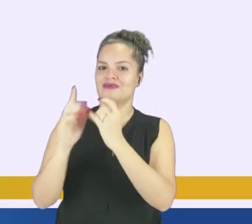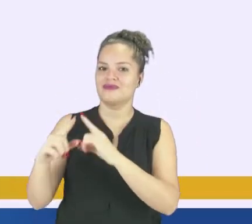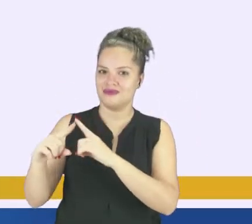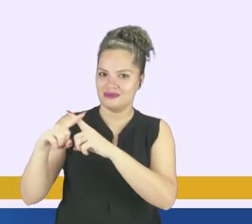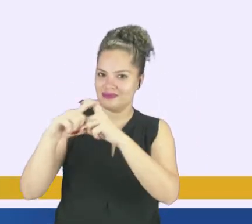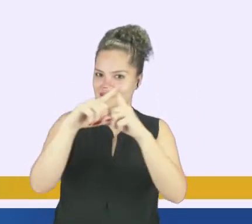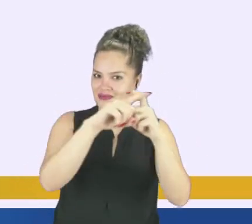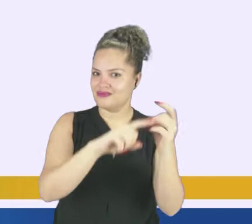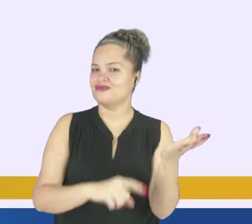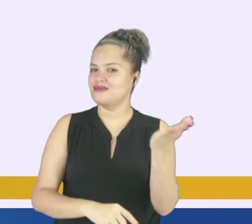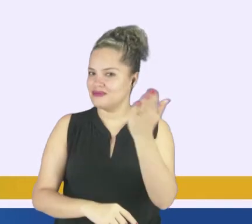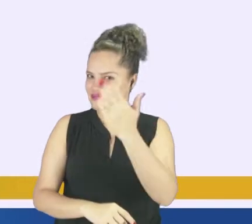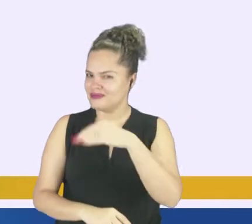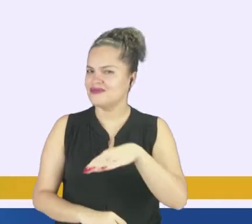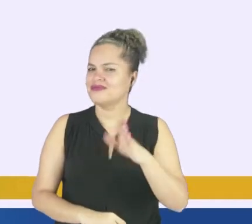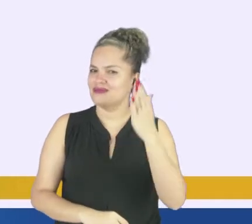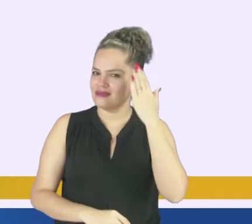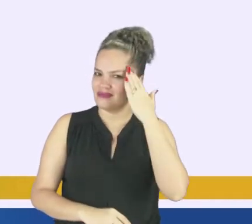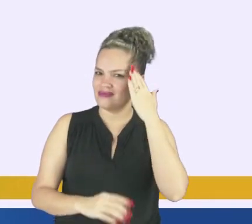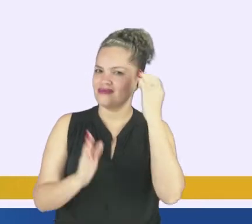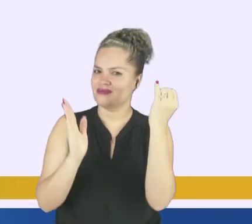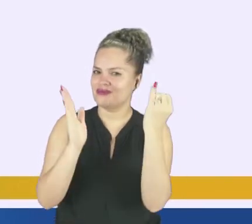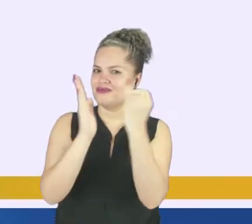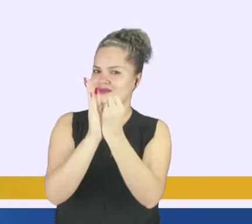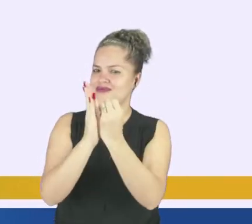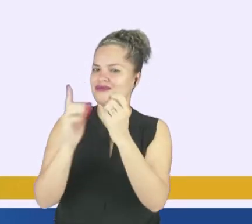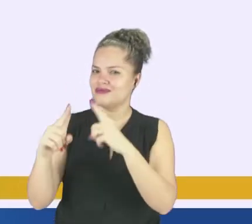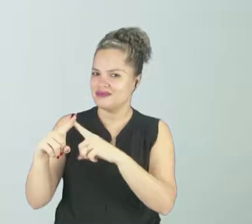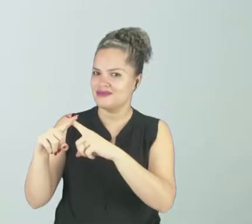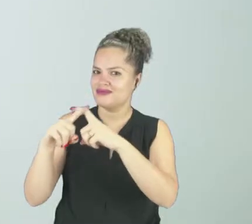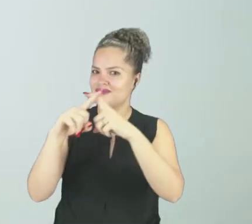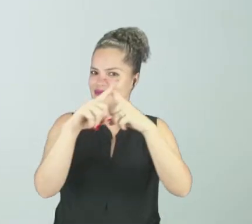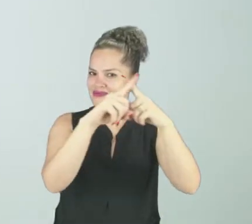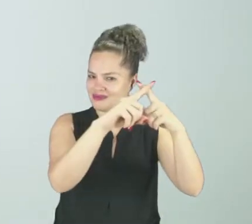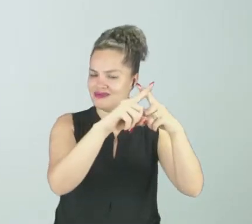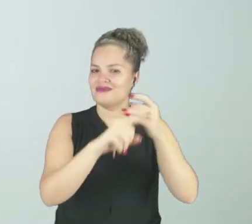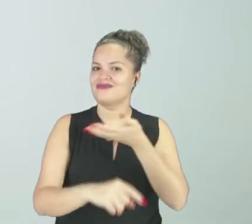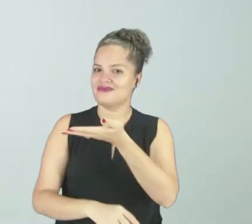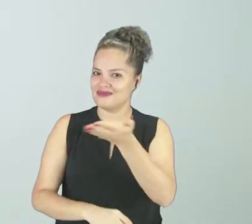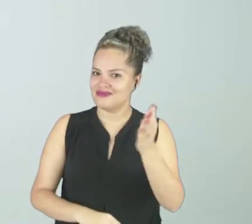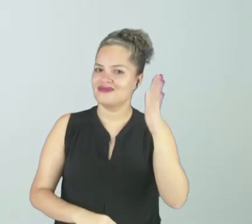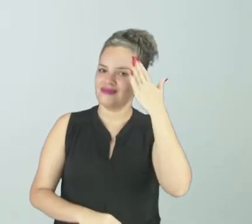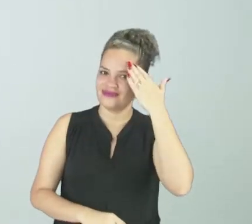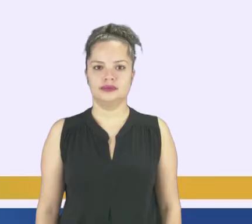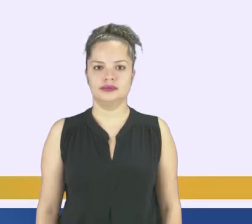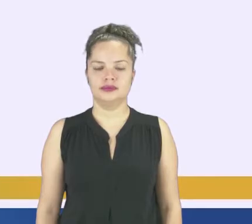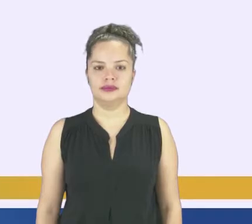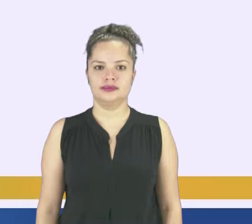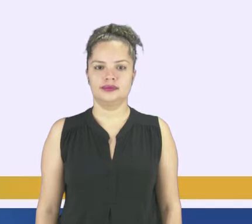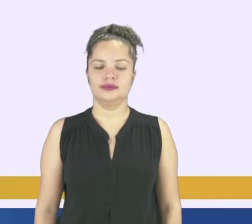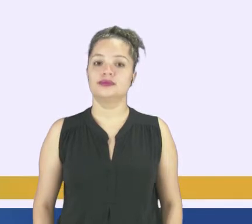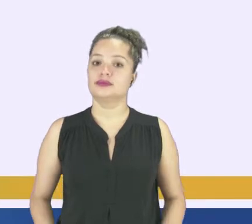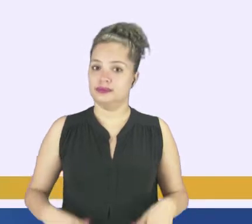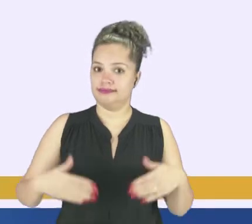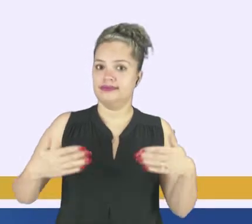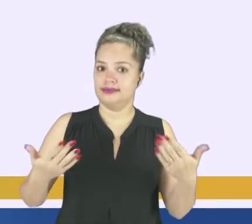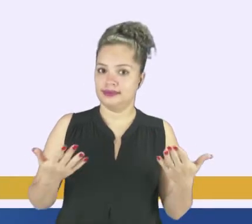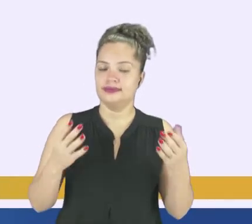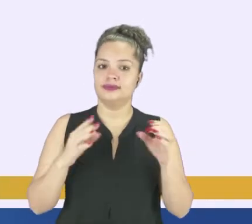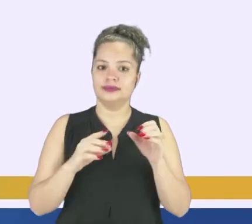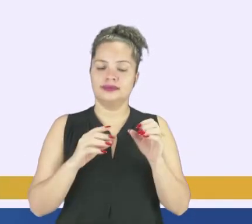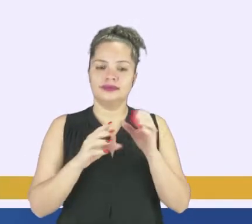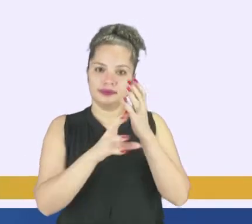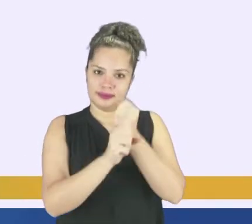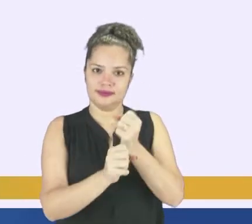acompanhe comigo essa palavra identidade de polinômio que você vai já saber de que se refere. Ele consiste em